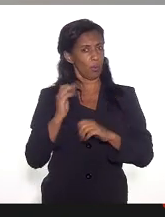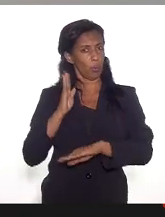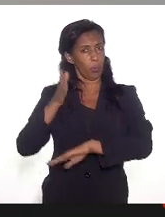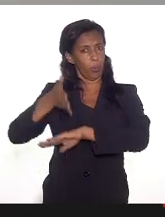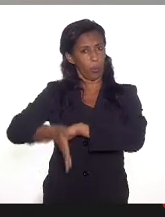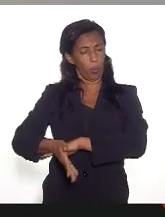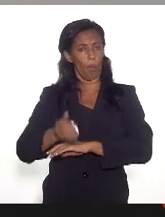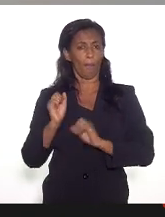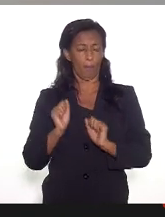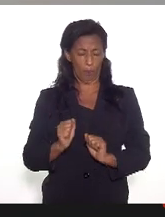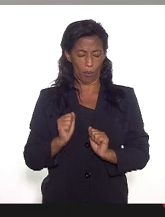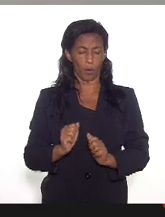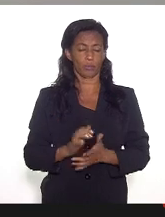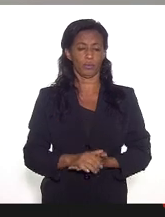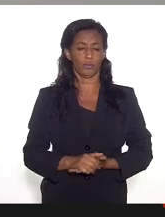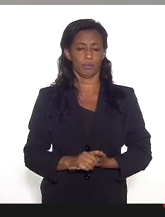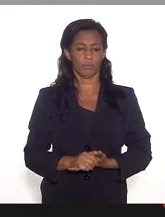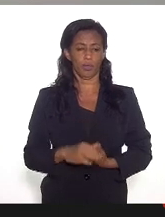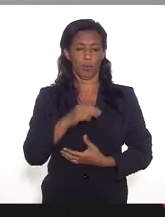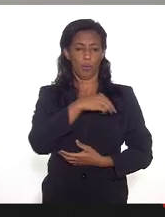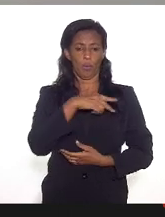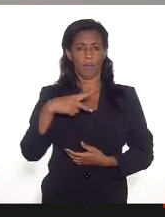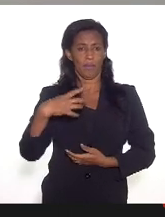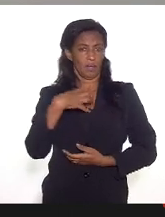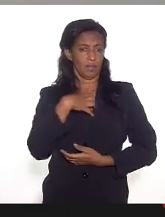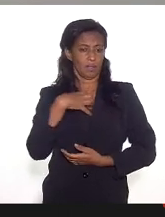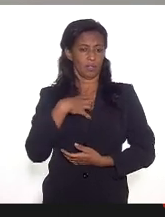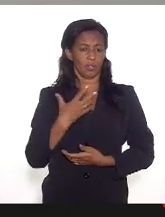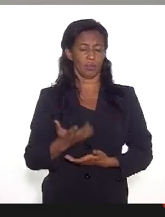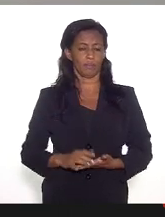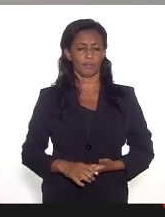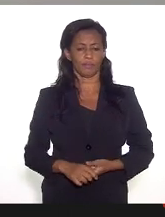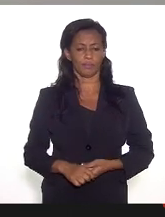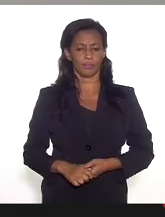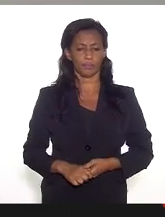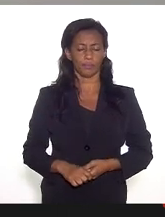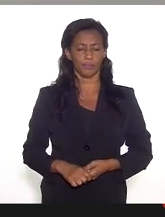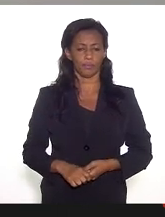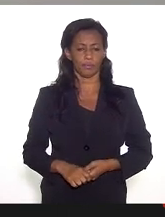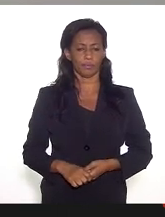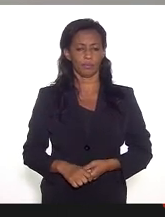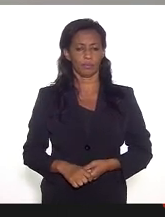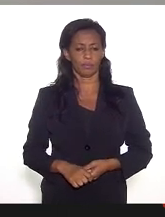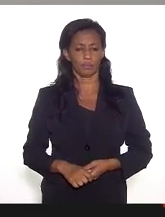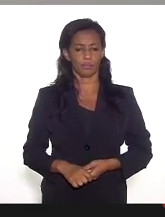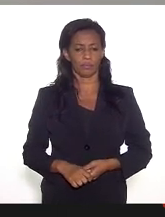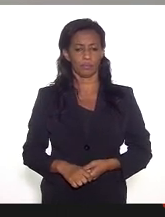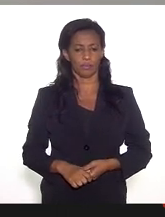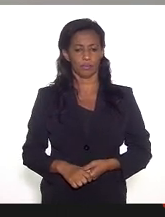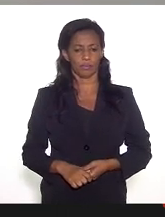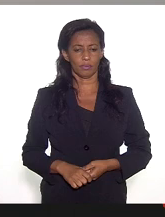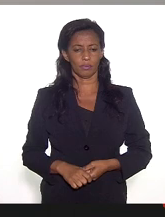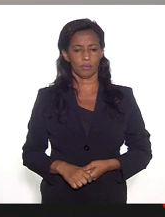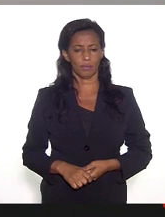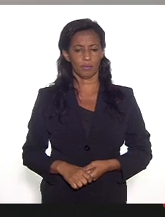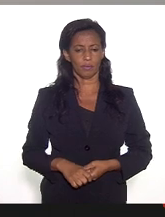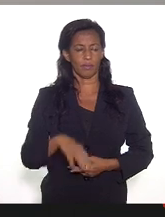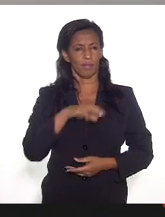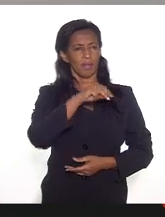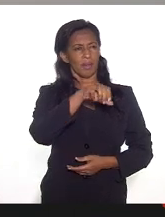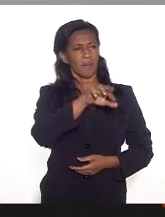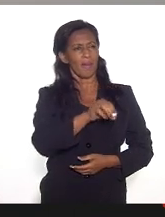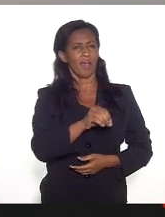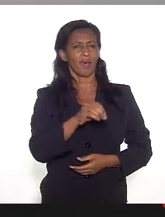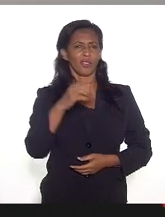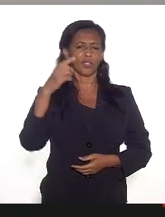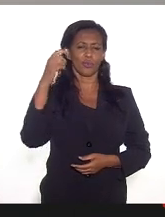ser um interlocutor importante com o MP nesse sentido. Então, eu queria só ouvir do Almirante Edésio esse aspecto. O Mauro Osório lembrou